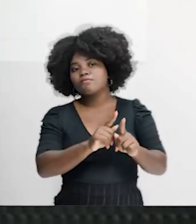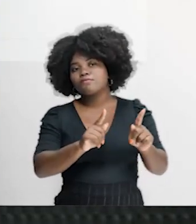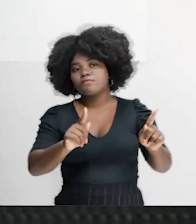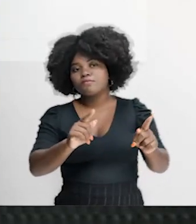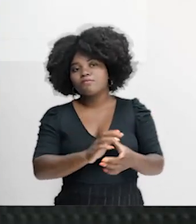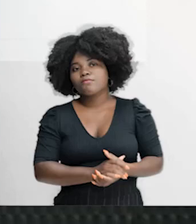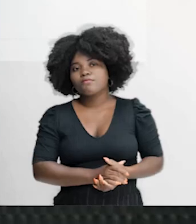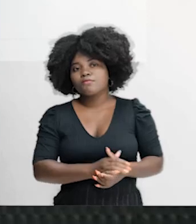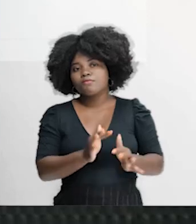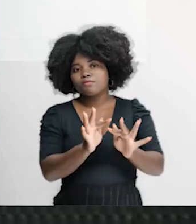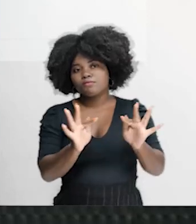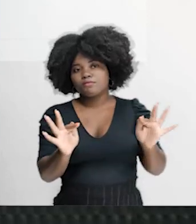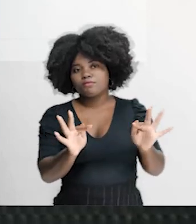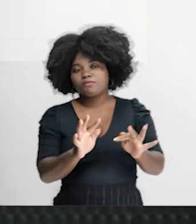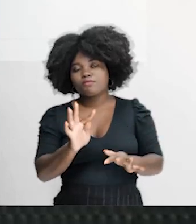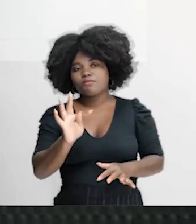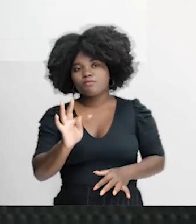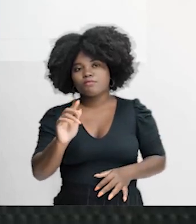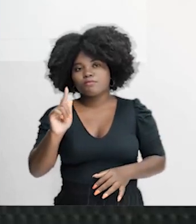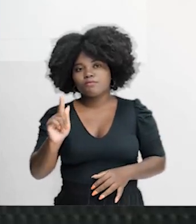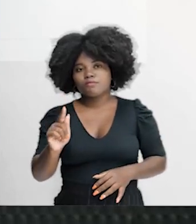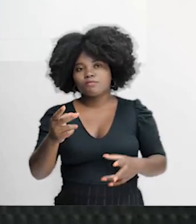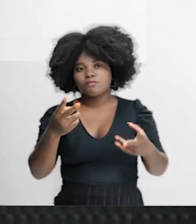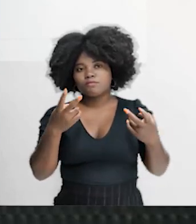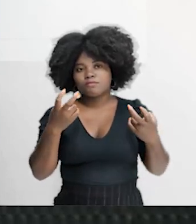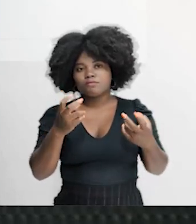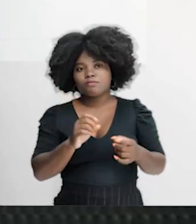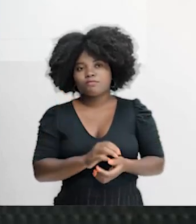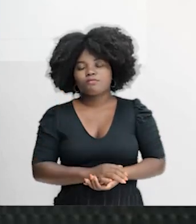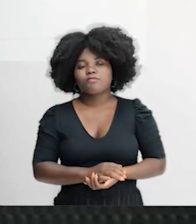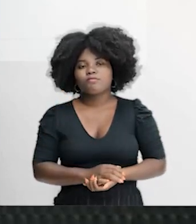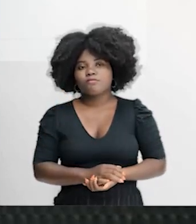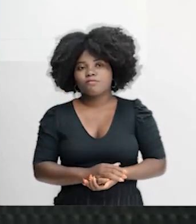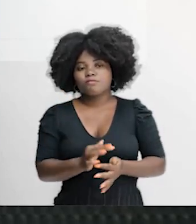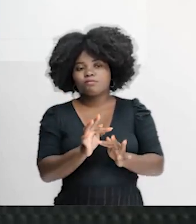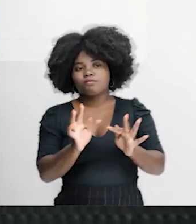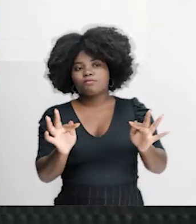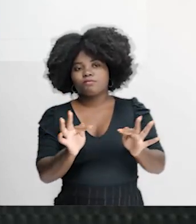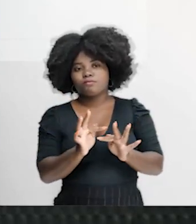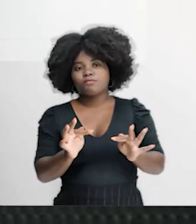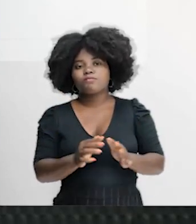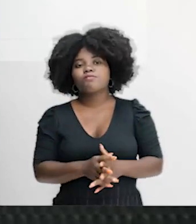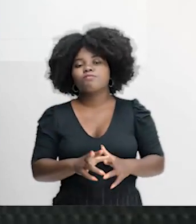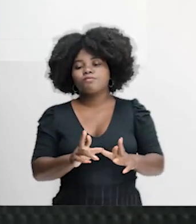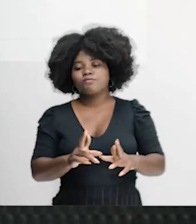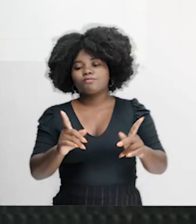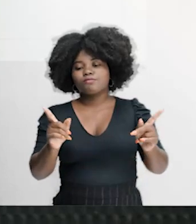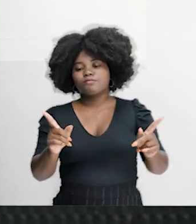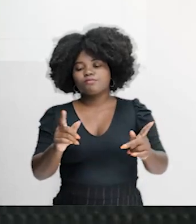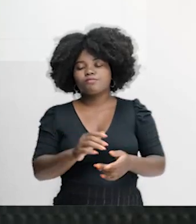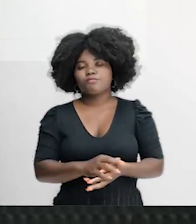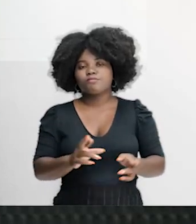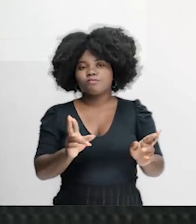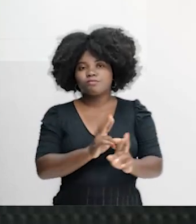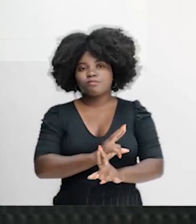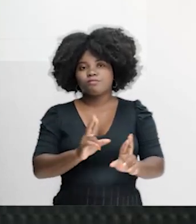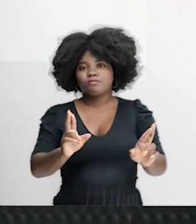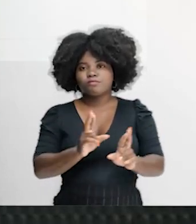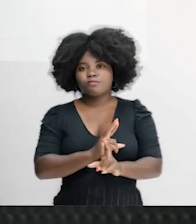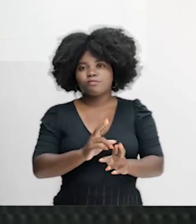gráfico de uma função tangente. Perceba que ele é uma função bastante diferente, né, em